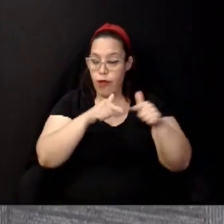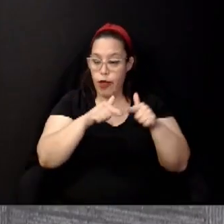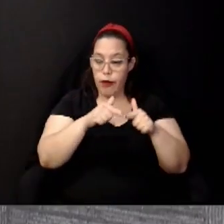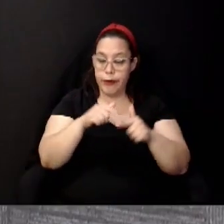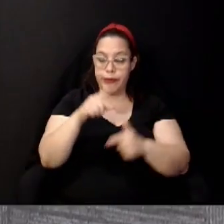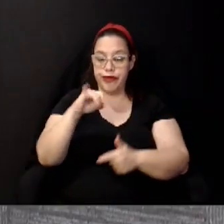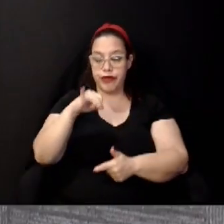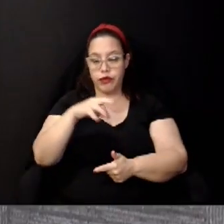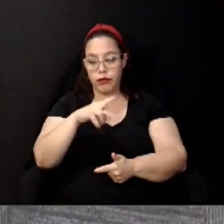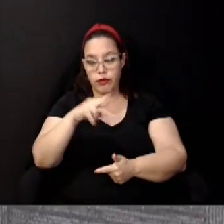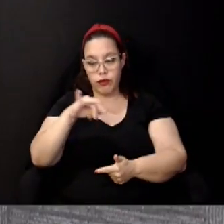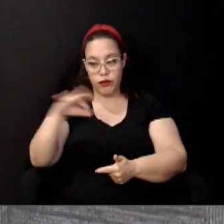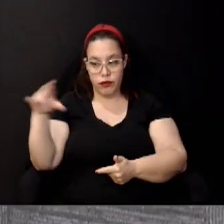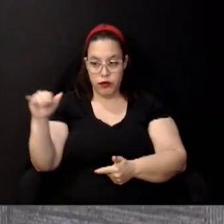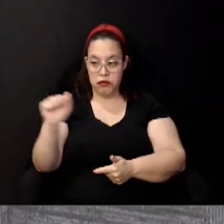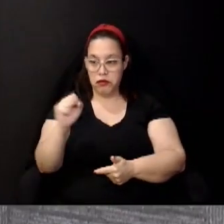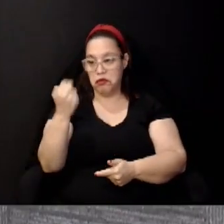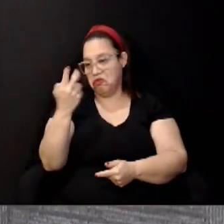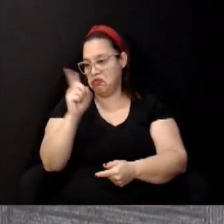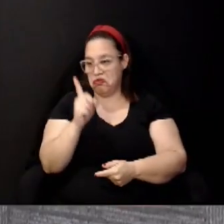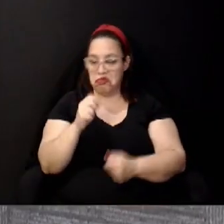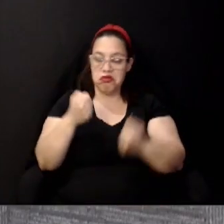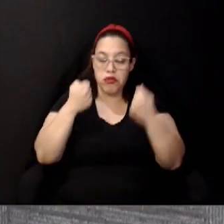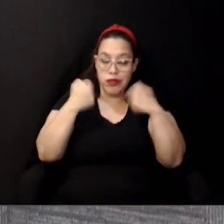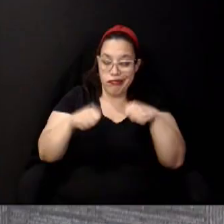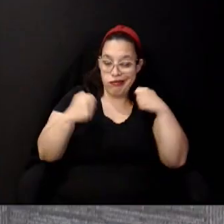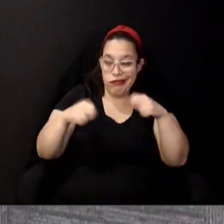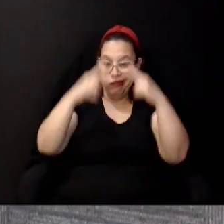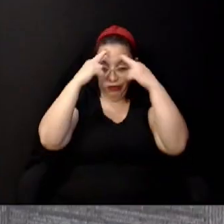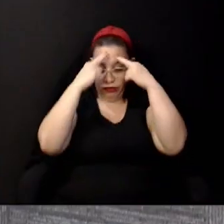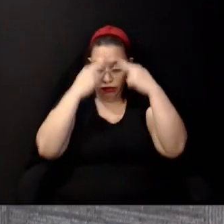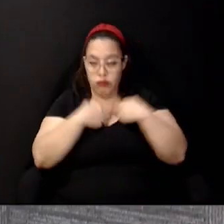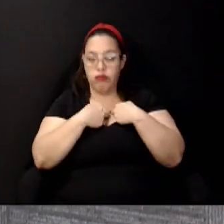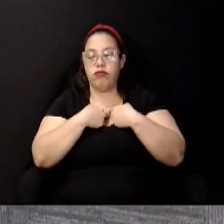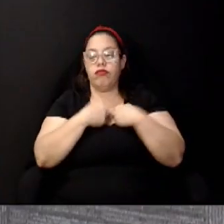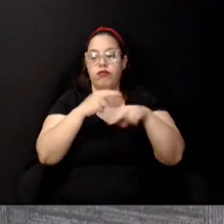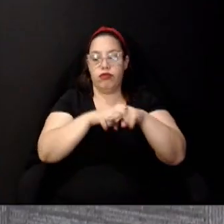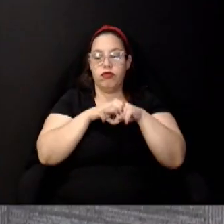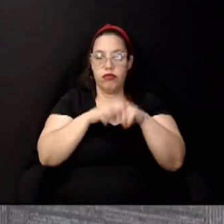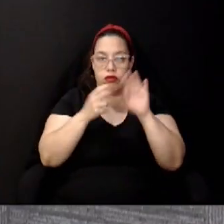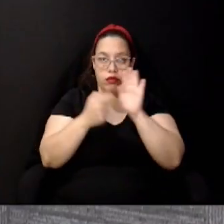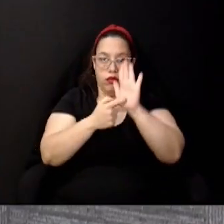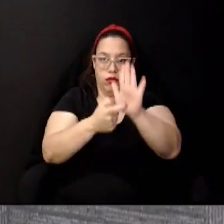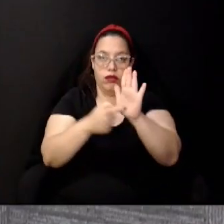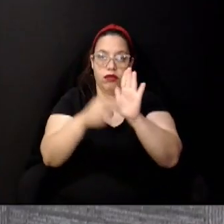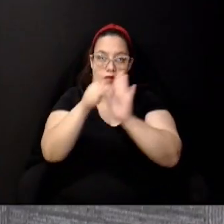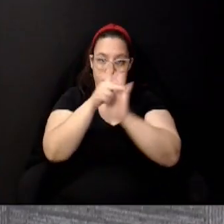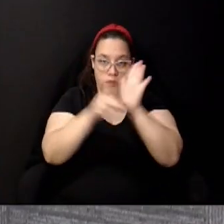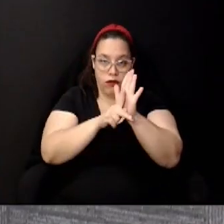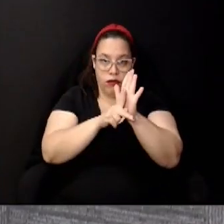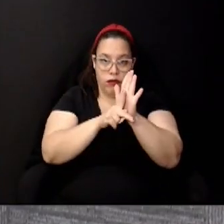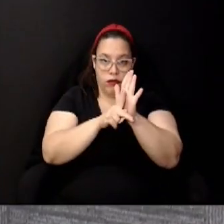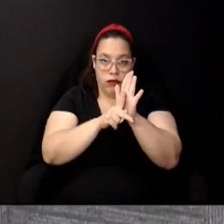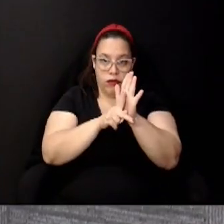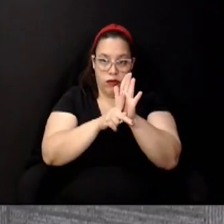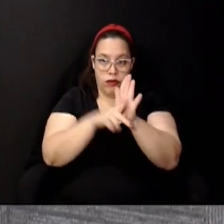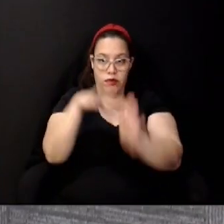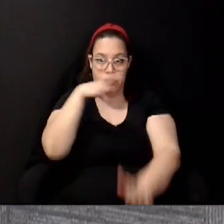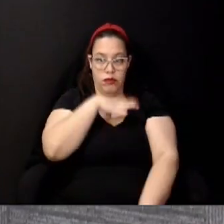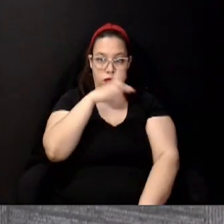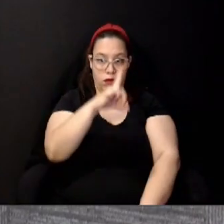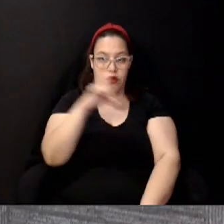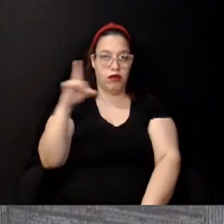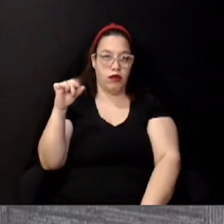Então, o munícipe ele precisa ser respeitado. E por isso que eu apresentei esse projeto para que o munícipe saia desse